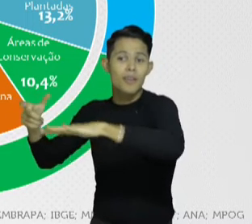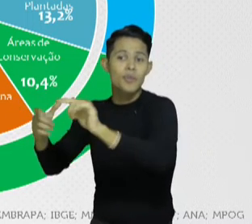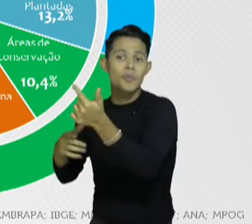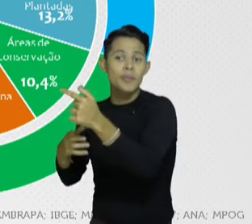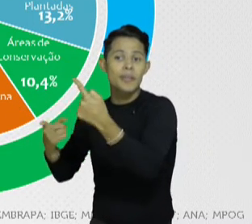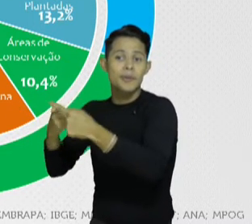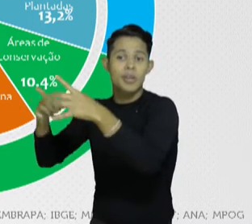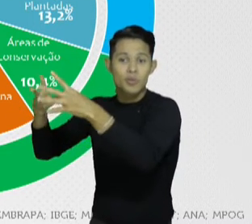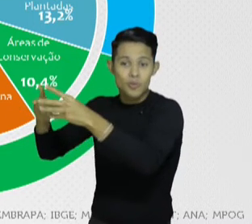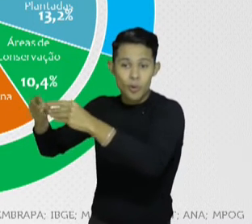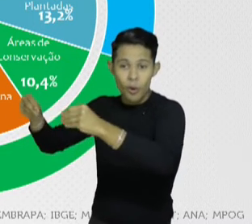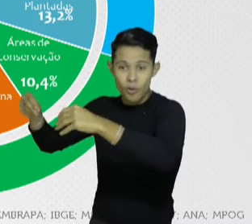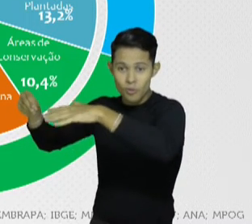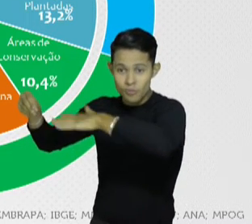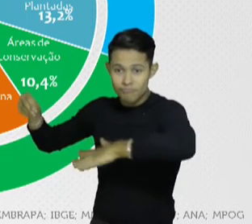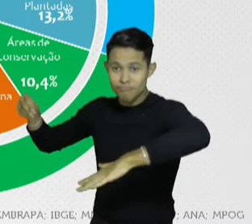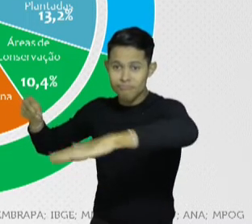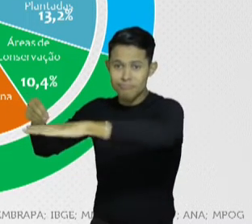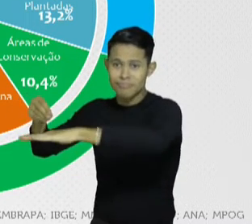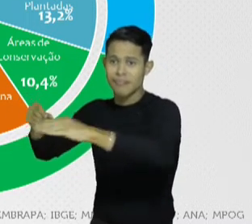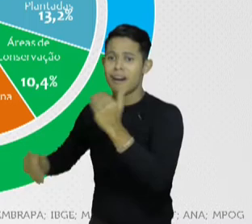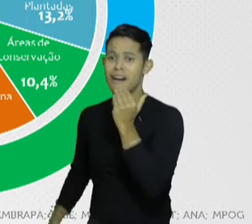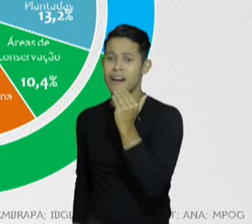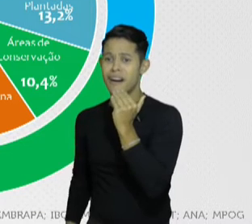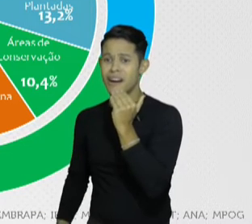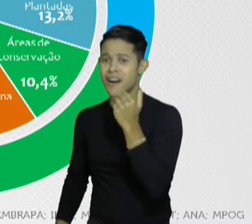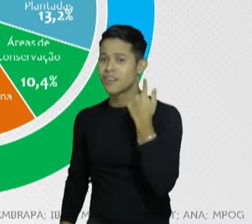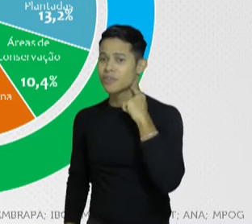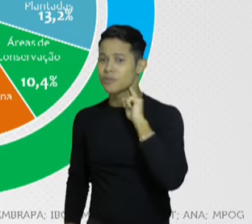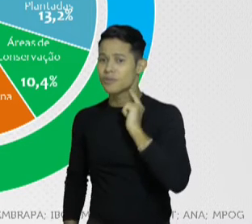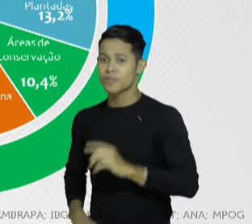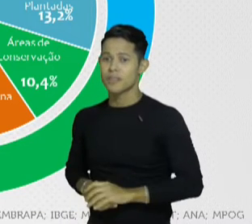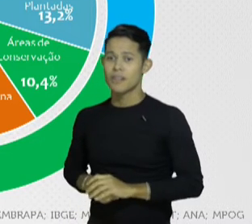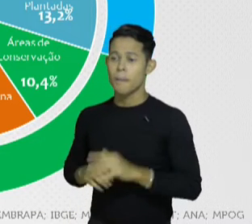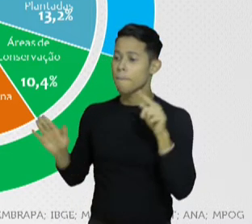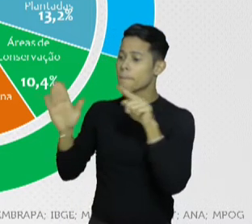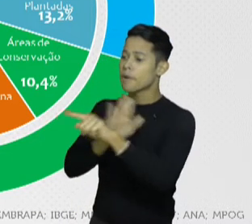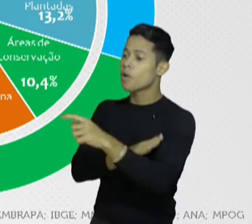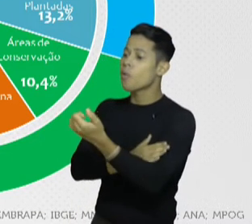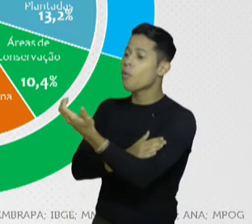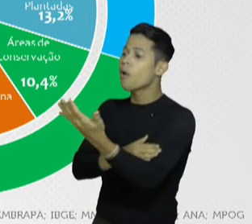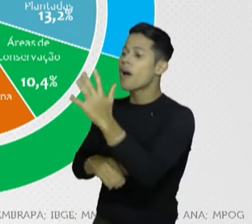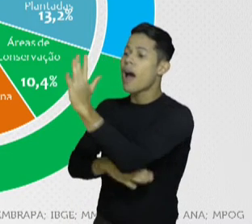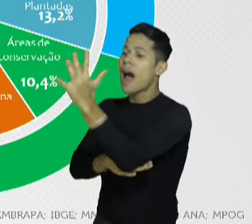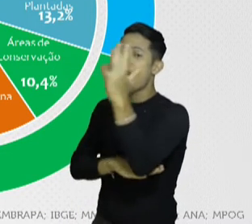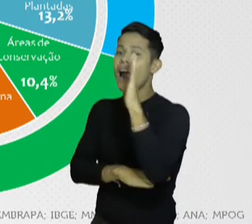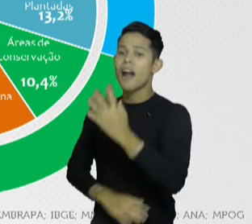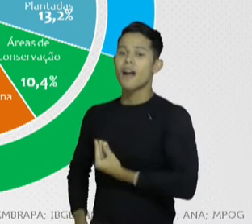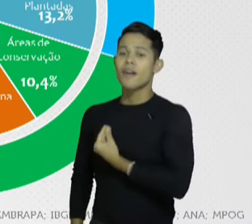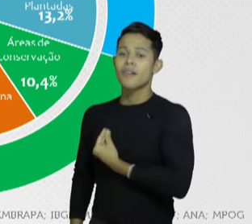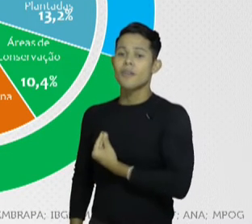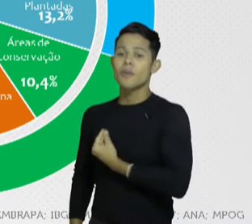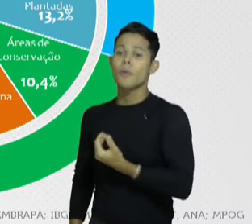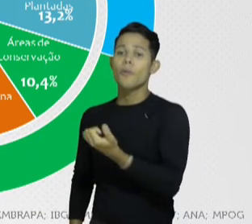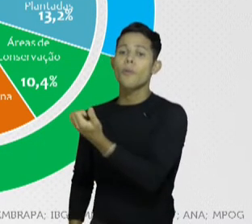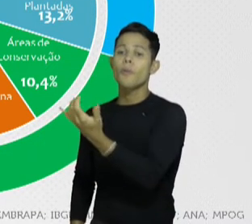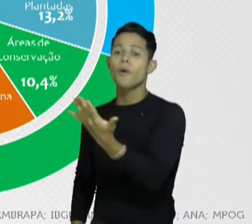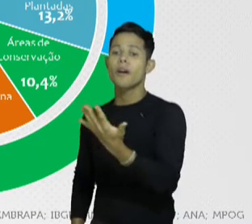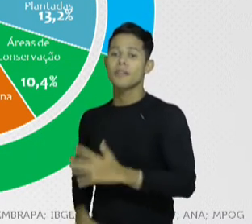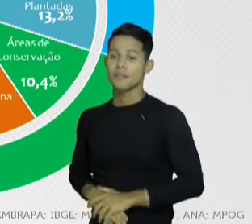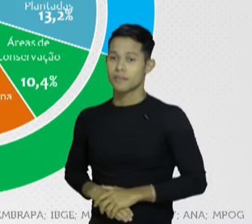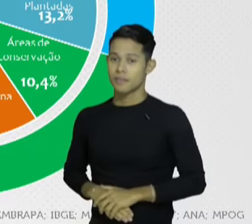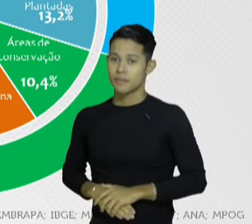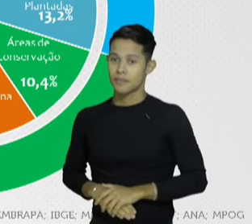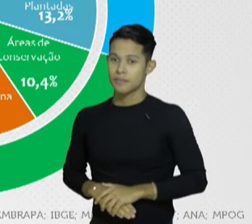contaminado vamos começar a levantar a mão quantas árvores vocês têm ali né mas nós somos